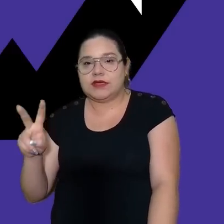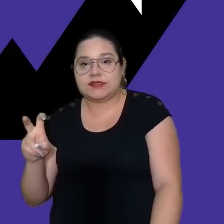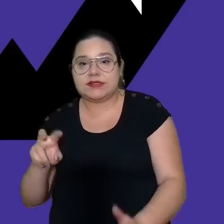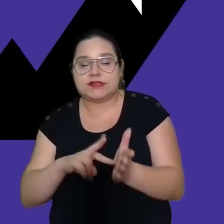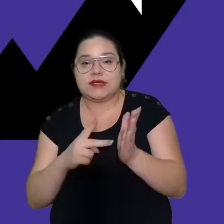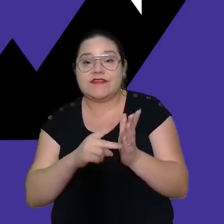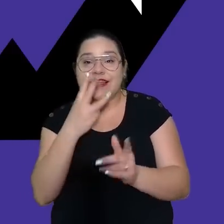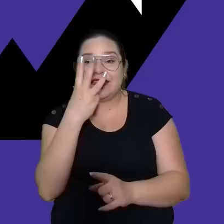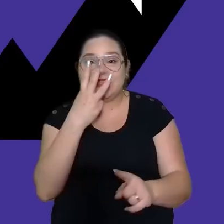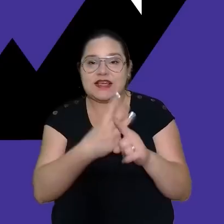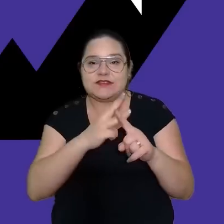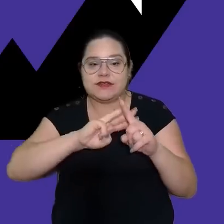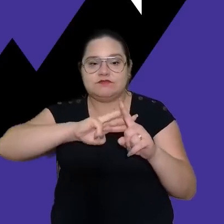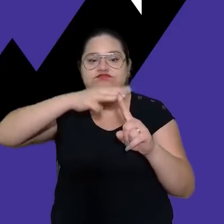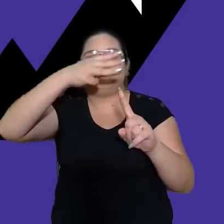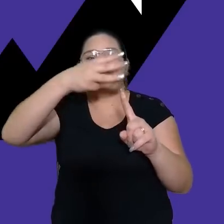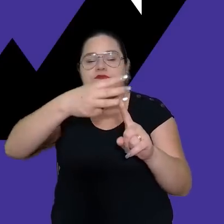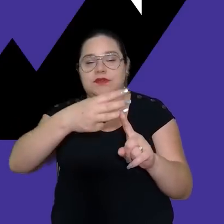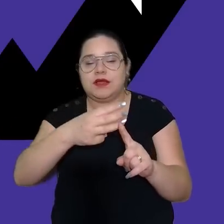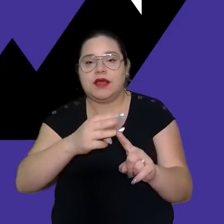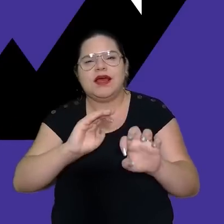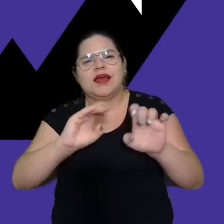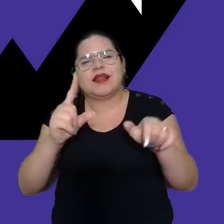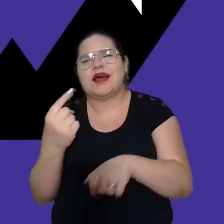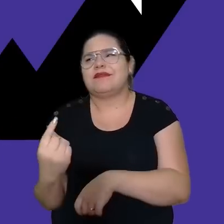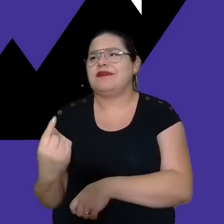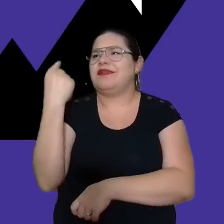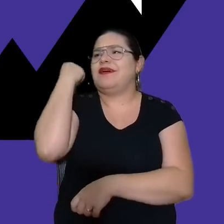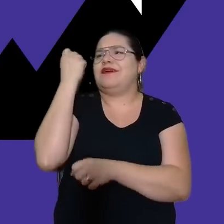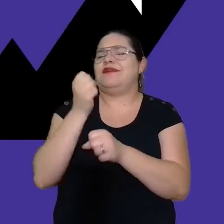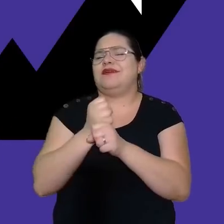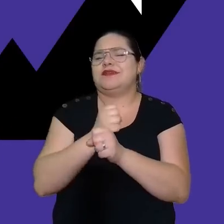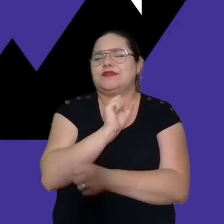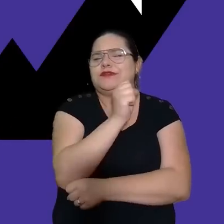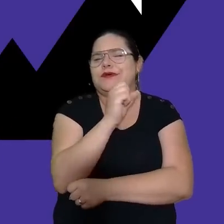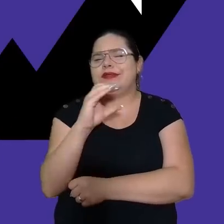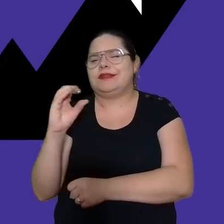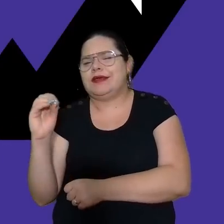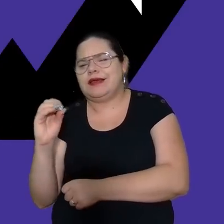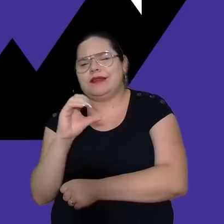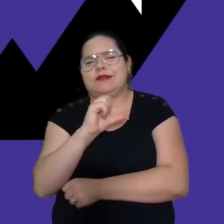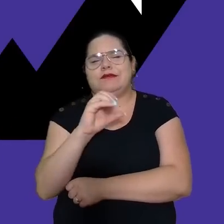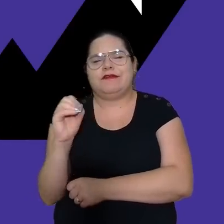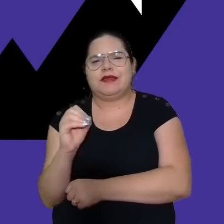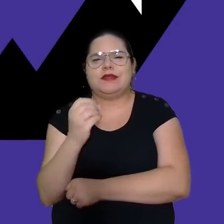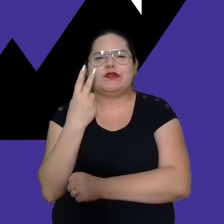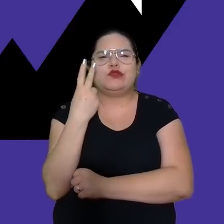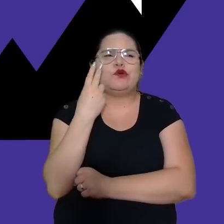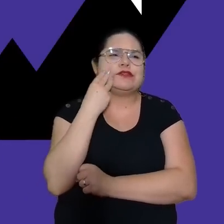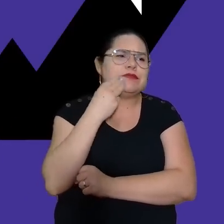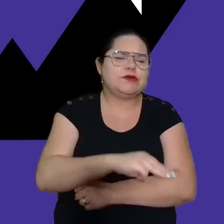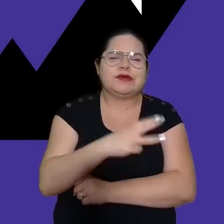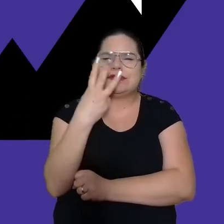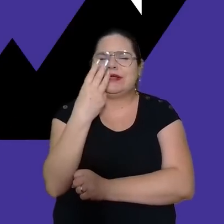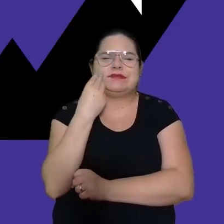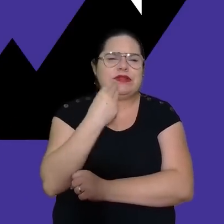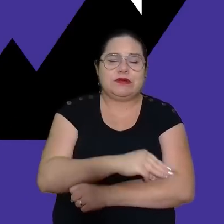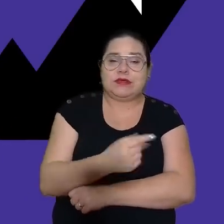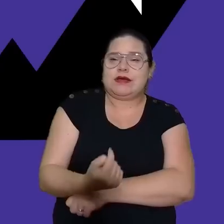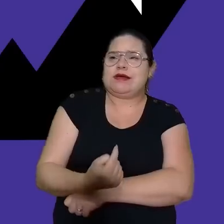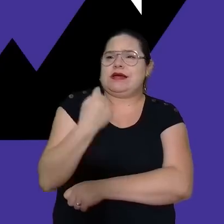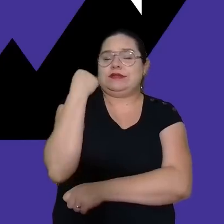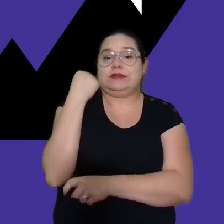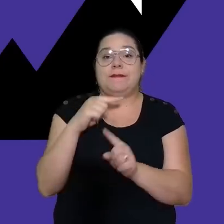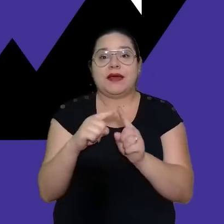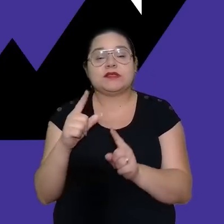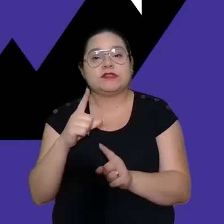3 vezes, é claro, lá atrás, nos anos 80, 90, a gente estava com 2,5 milhões, 3 milhões de hectares por ano. Mas a gente tinha